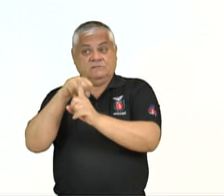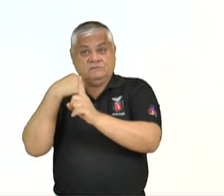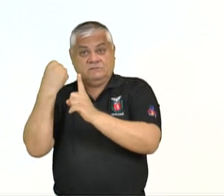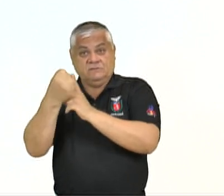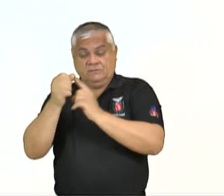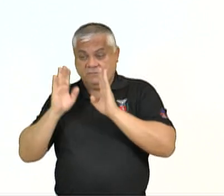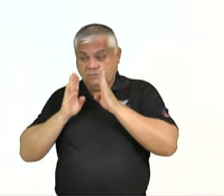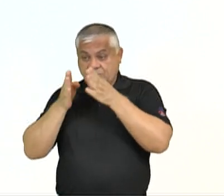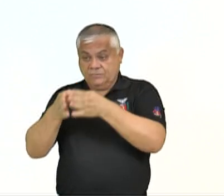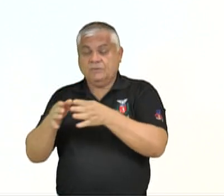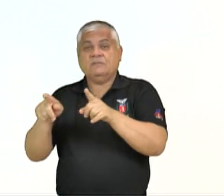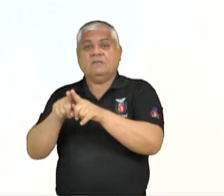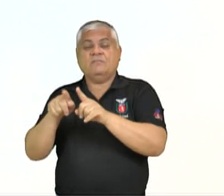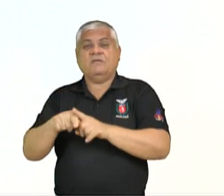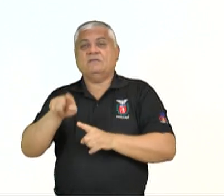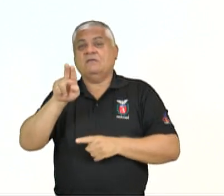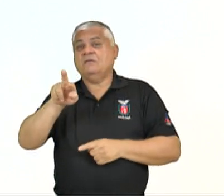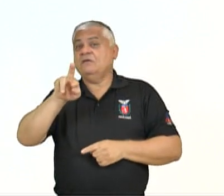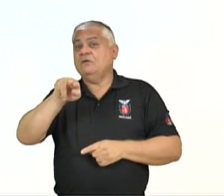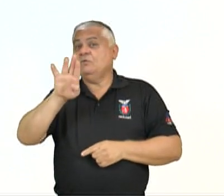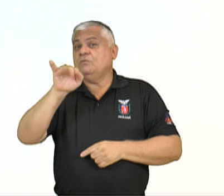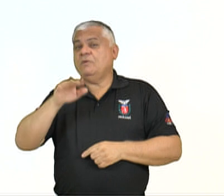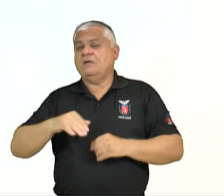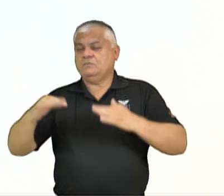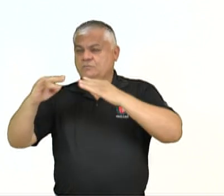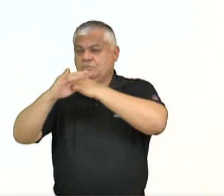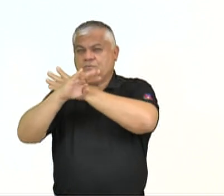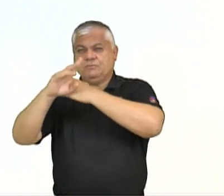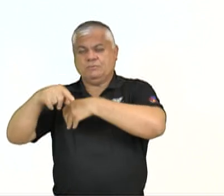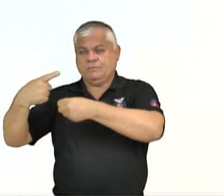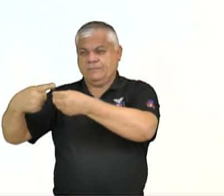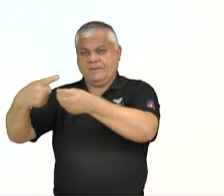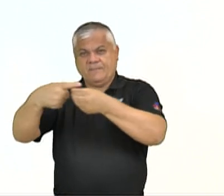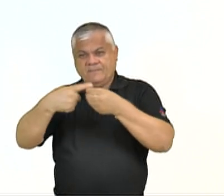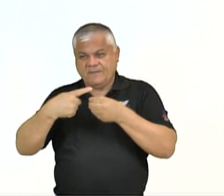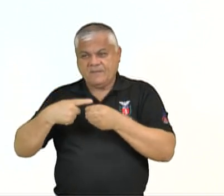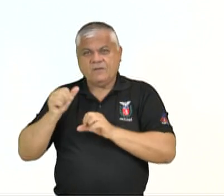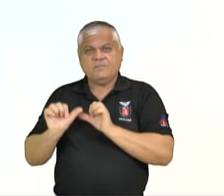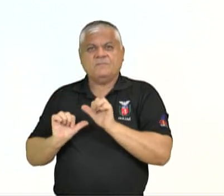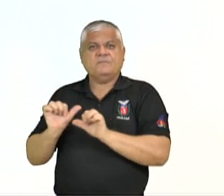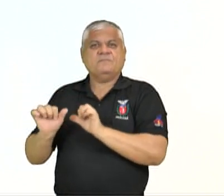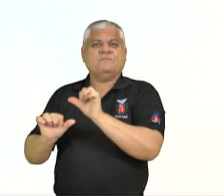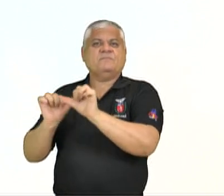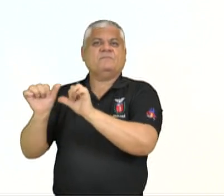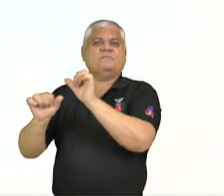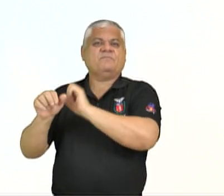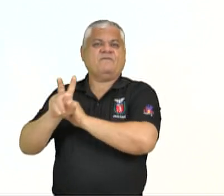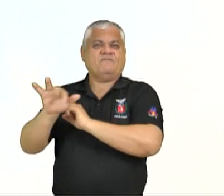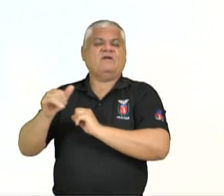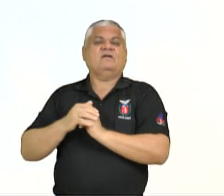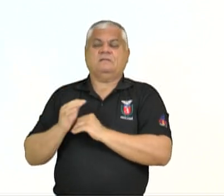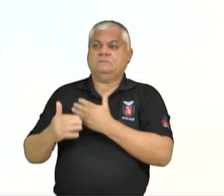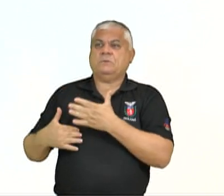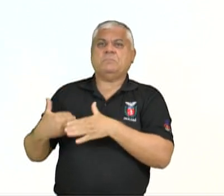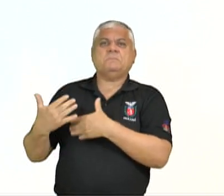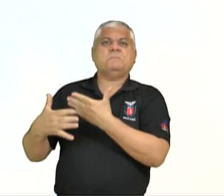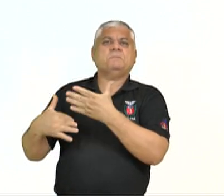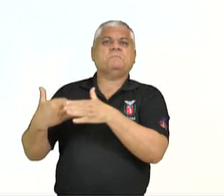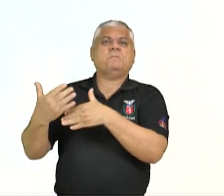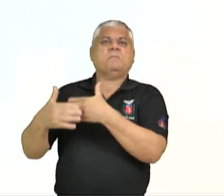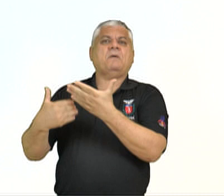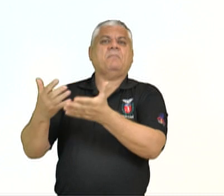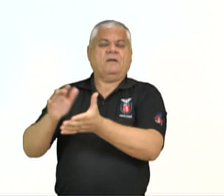sociais e urbanos, Ela vai mudar aí a sociedade, ela vai propiciar um desenvolvimento